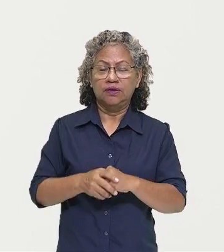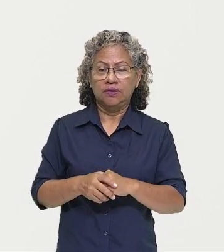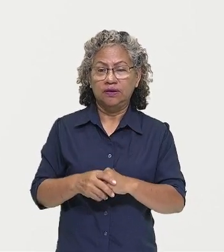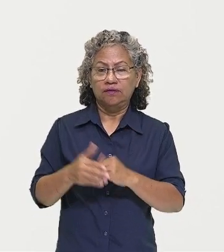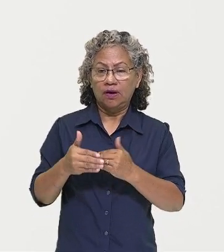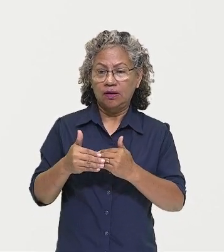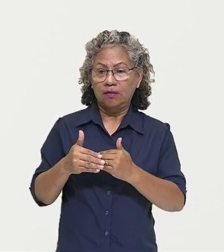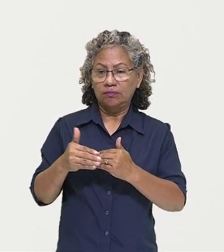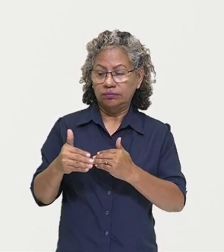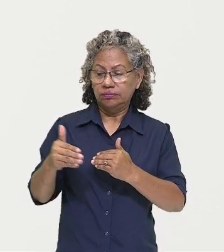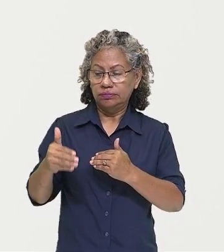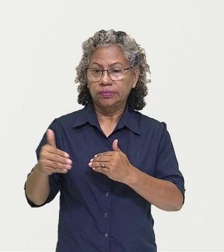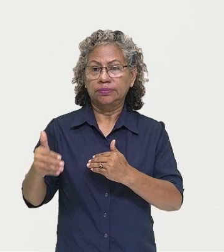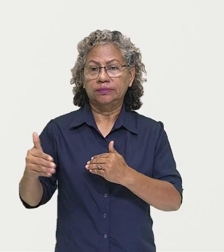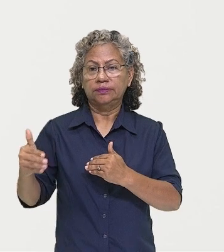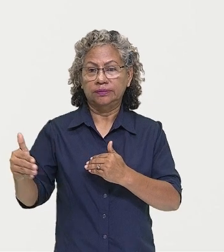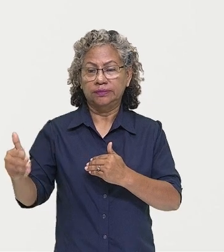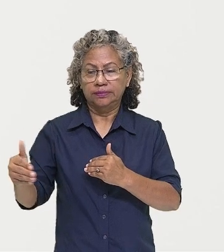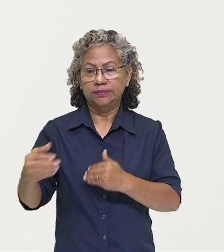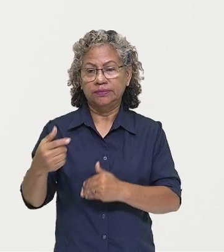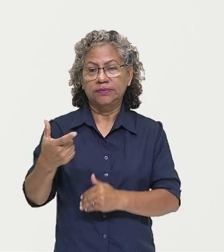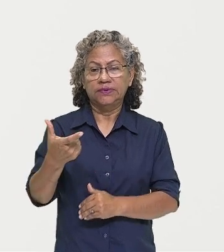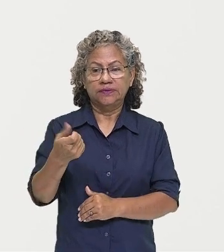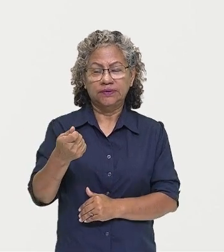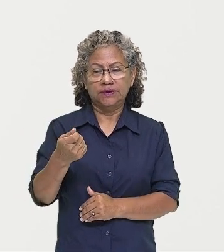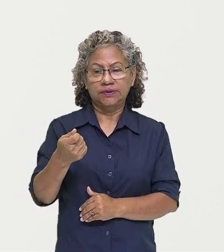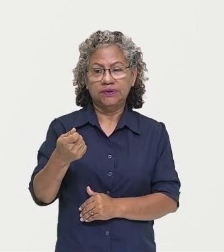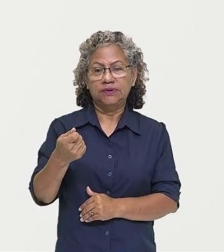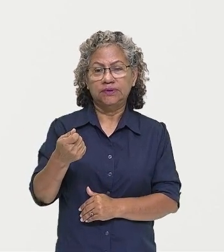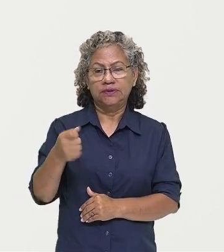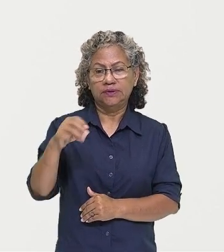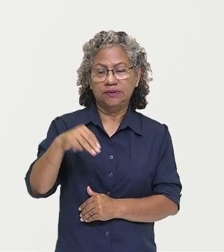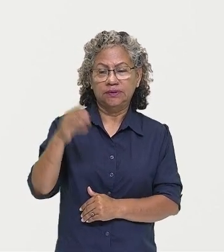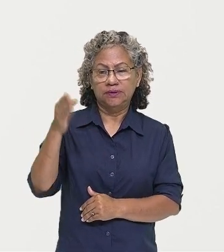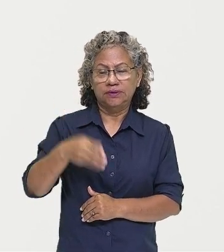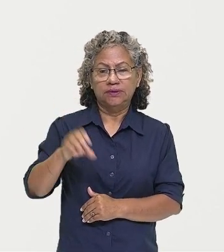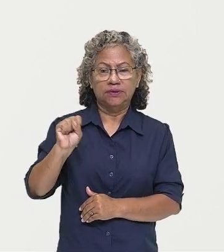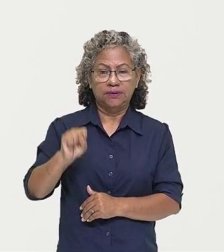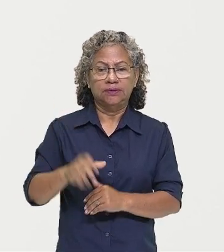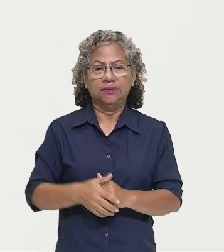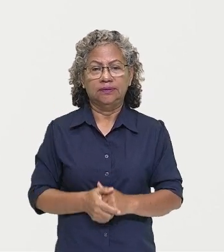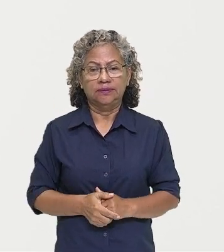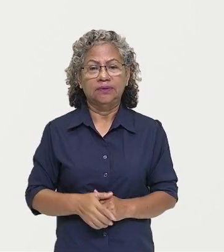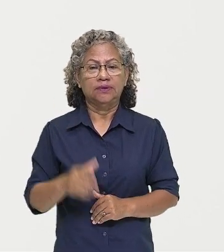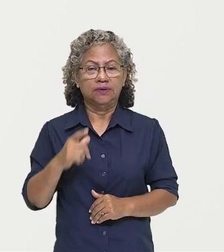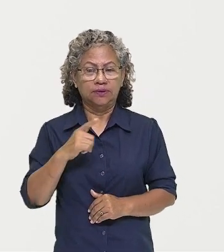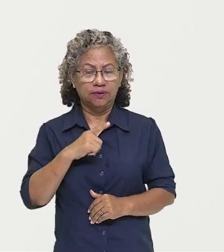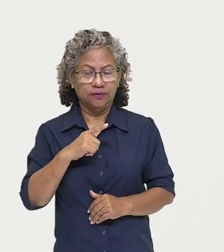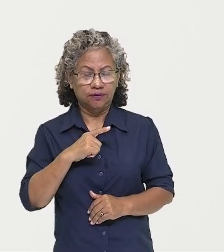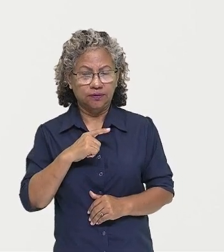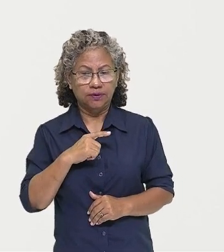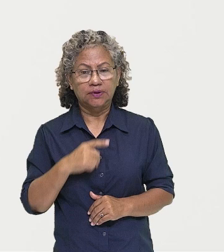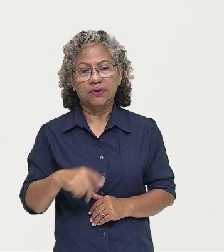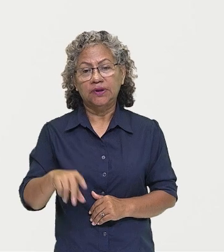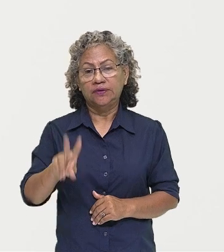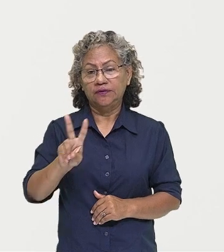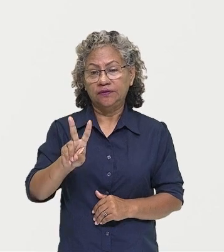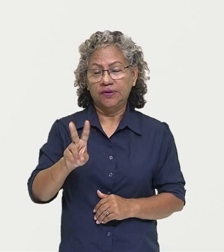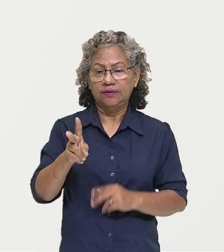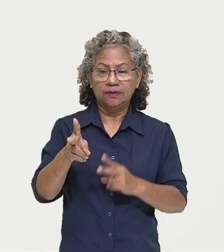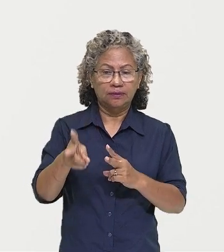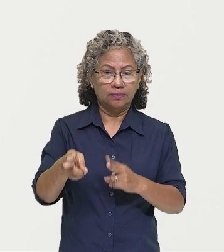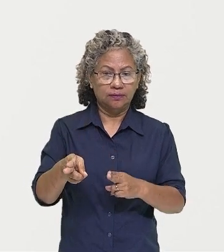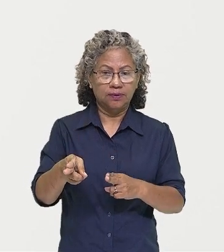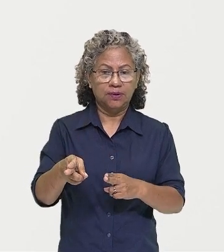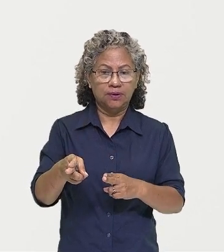aí, vai ser o quê? Vai ser V. V ou ΔV. Vai ser igual